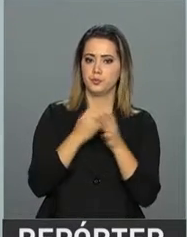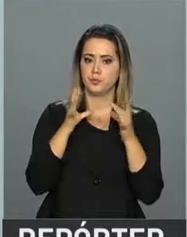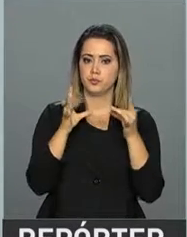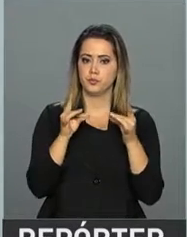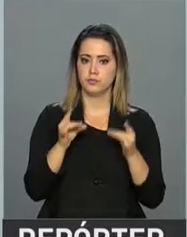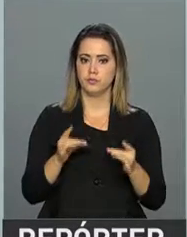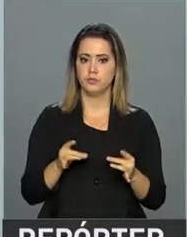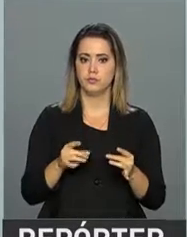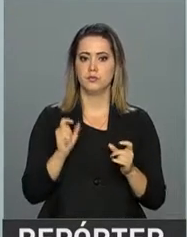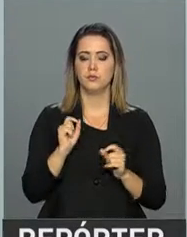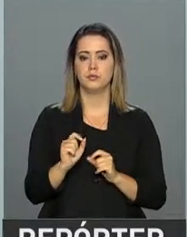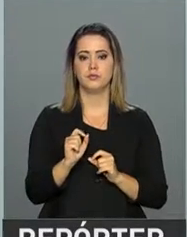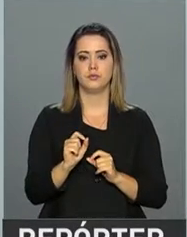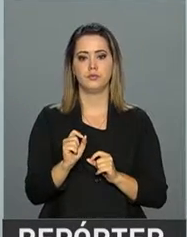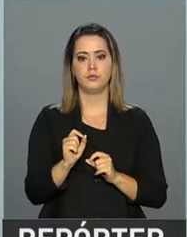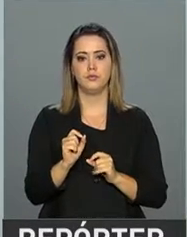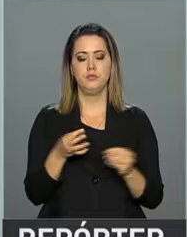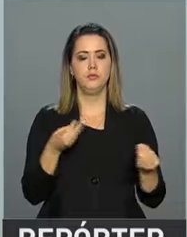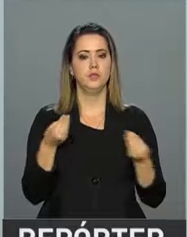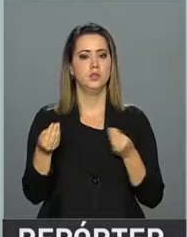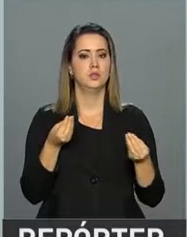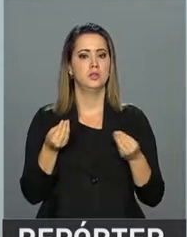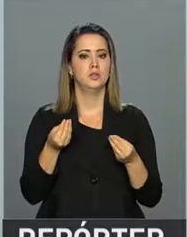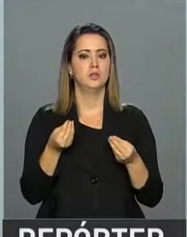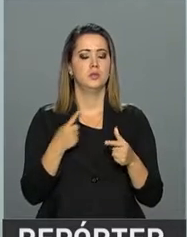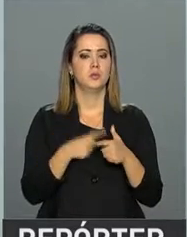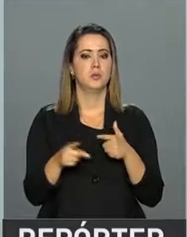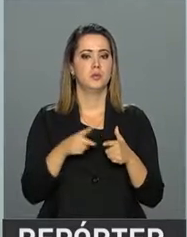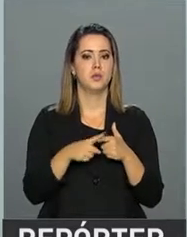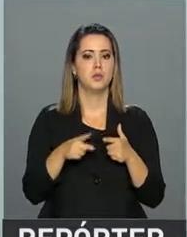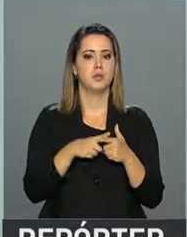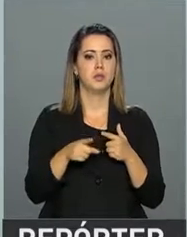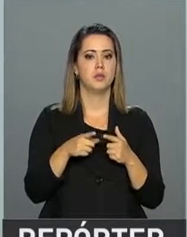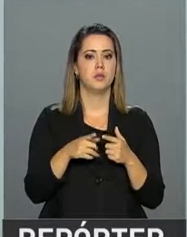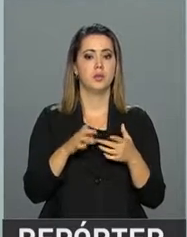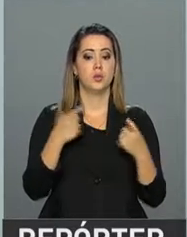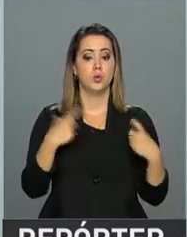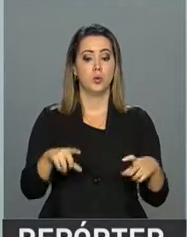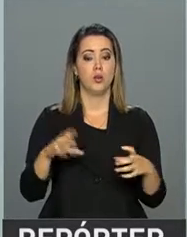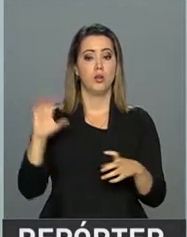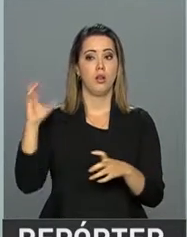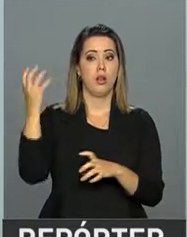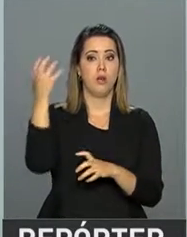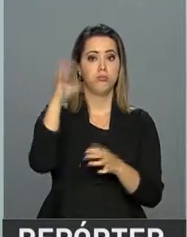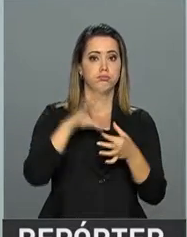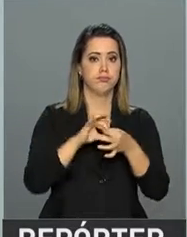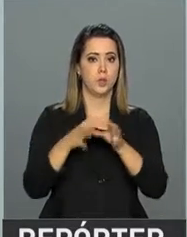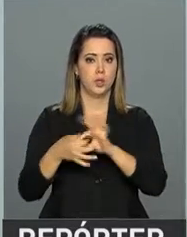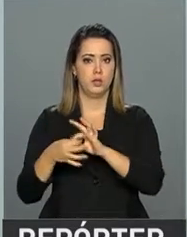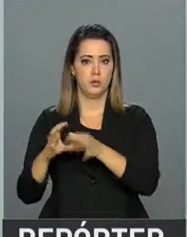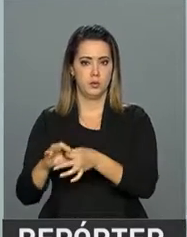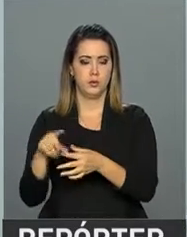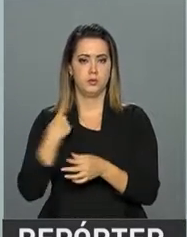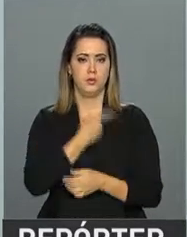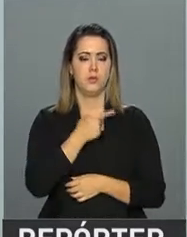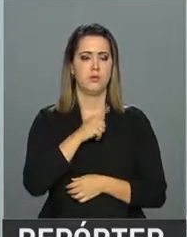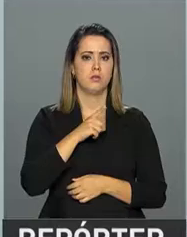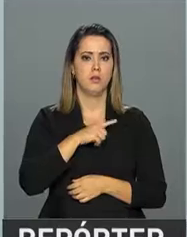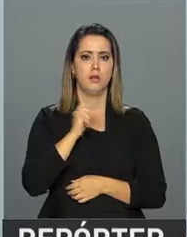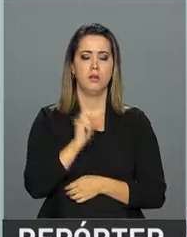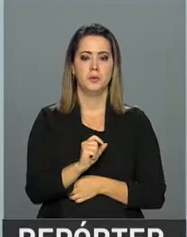sobre o a questão do pac olímpico para que nós possamos até